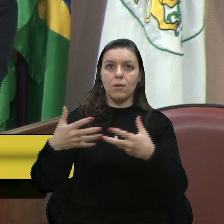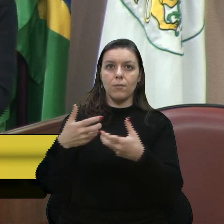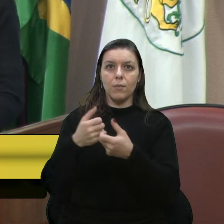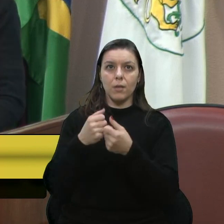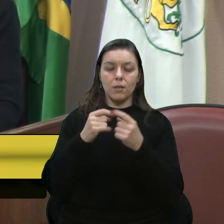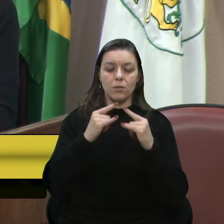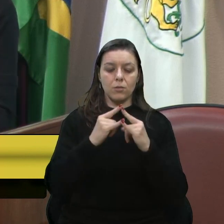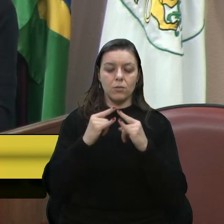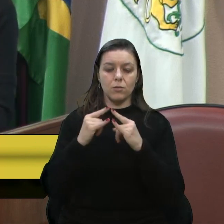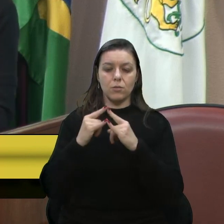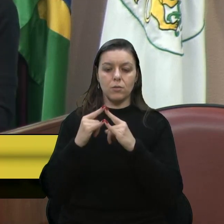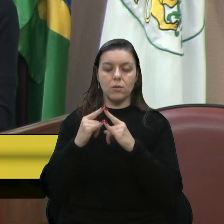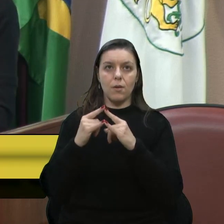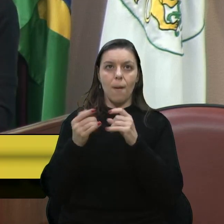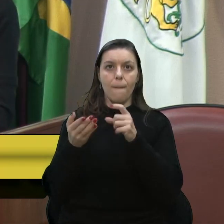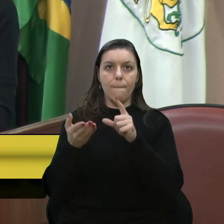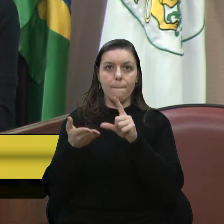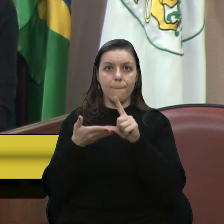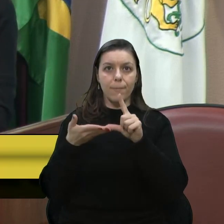da nossa pirâmide, R$